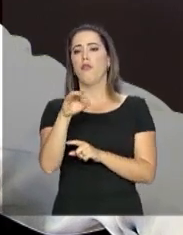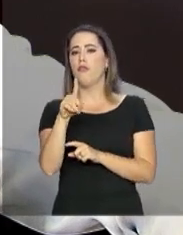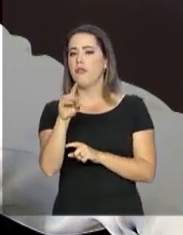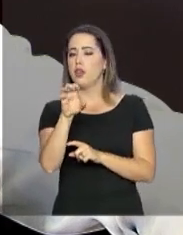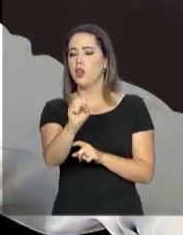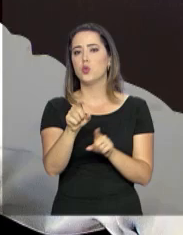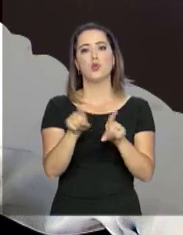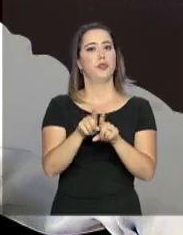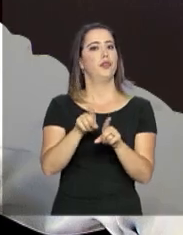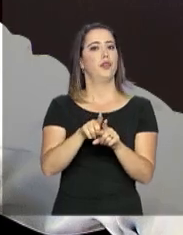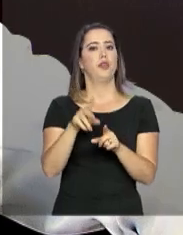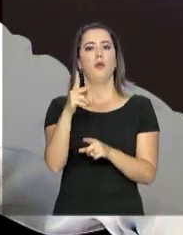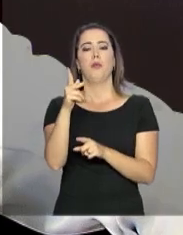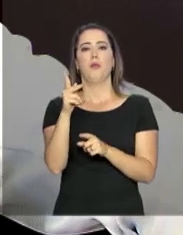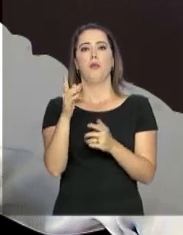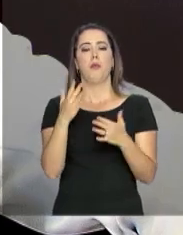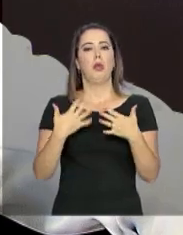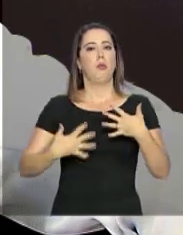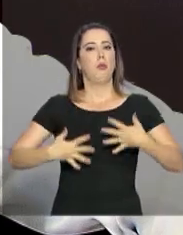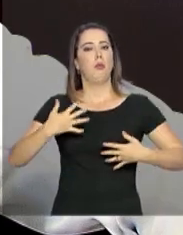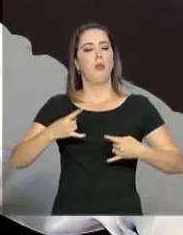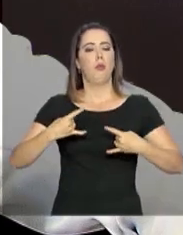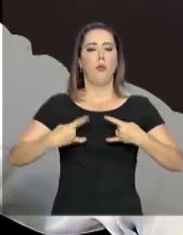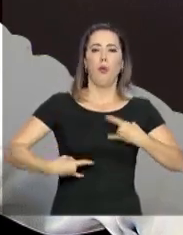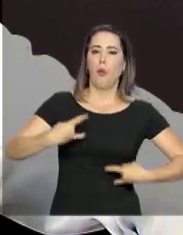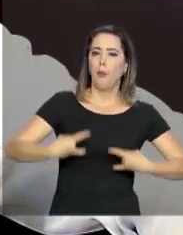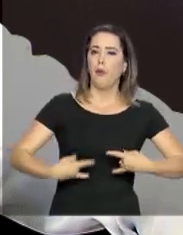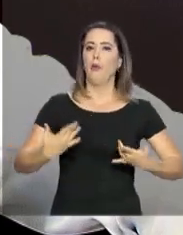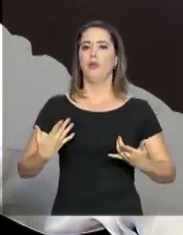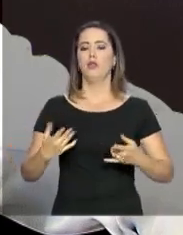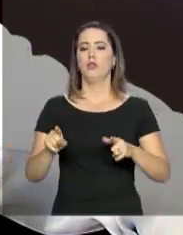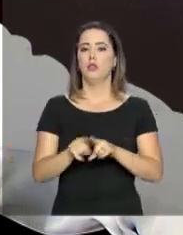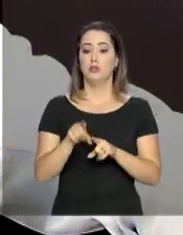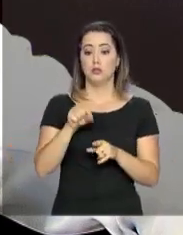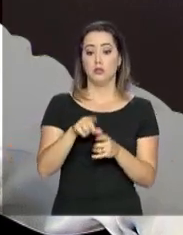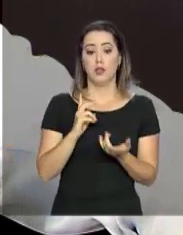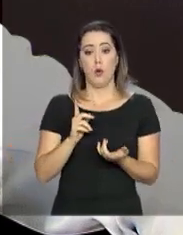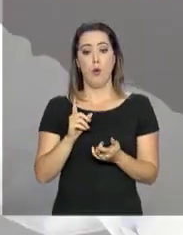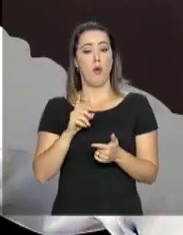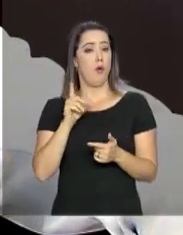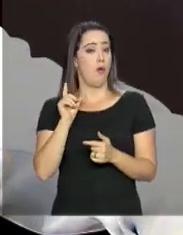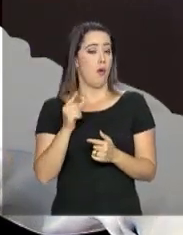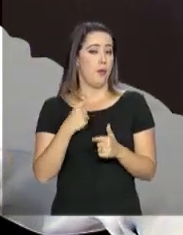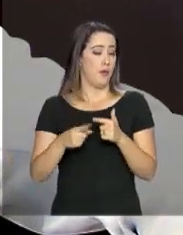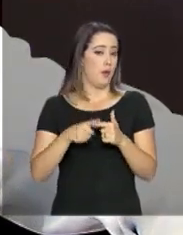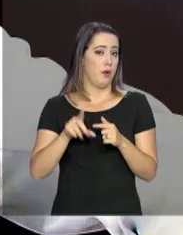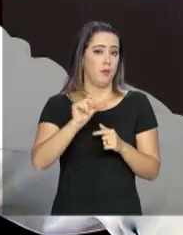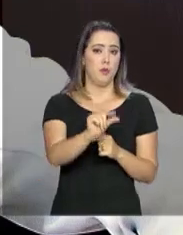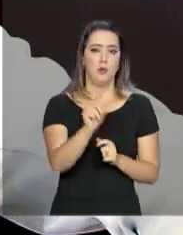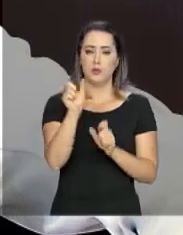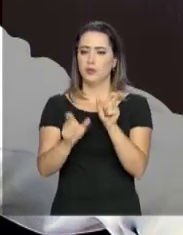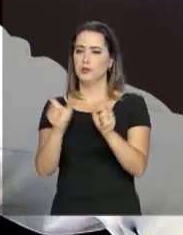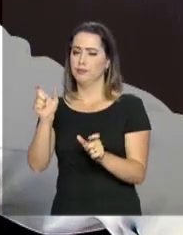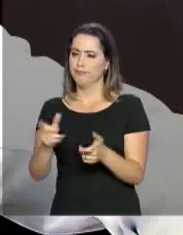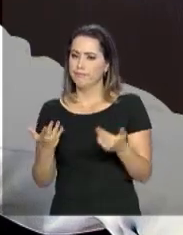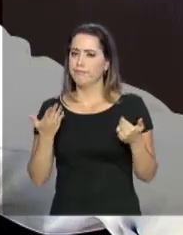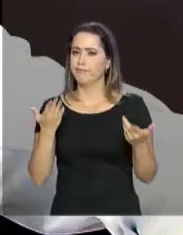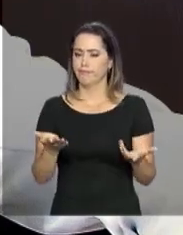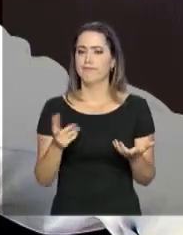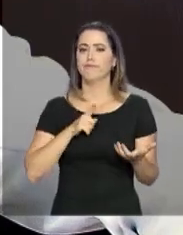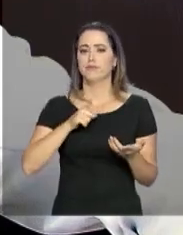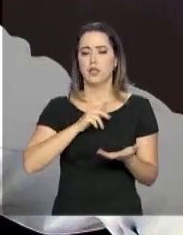robótica então são técnicas que a agressão o paciente é muito pequena hoje há uma série de